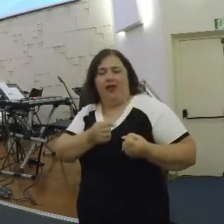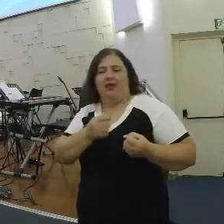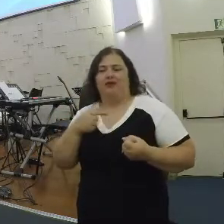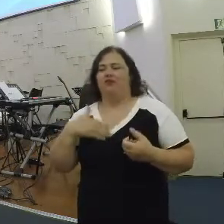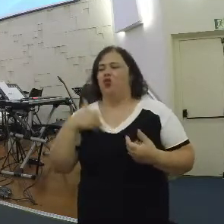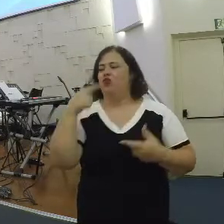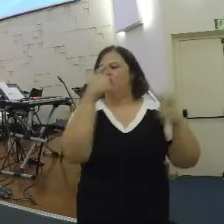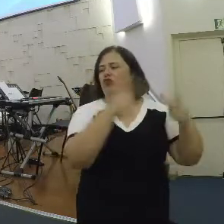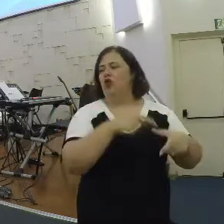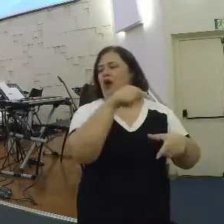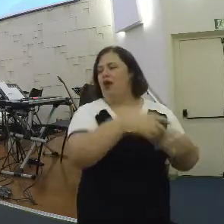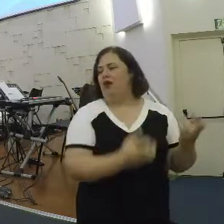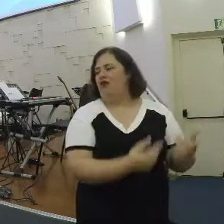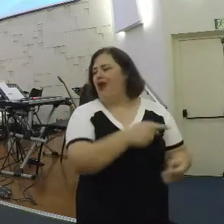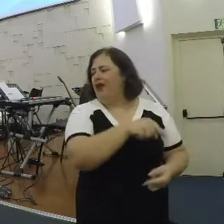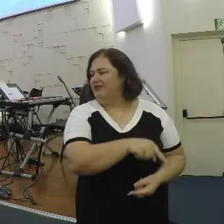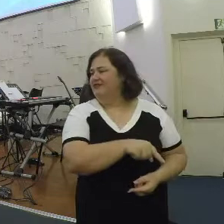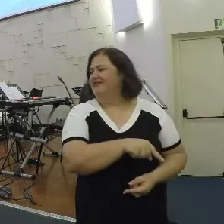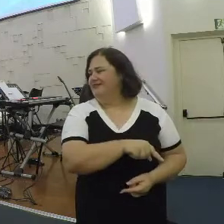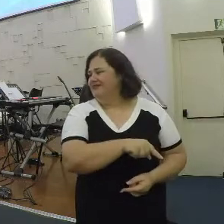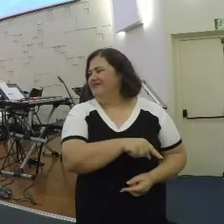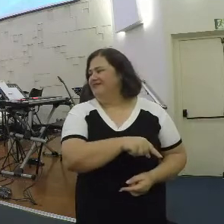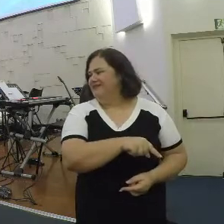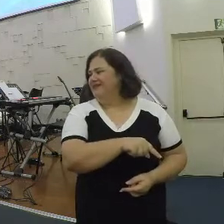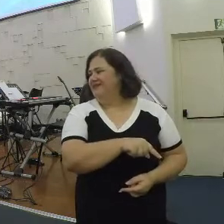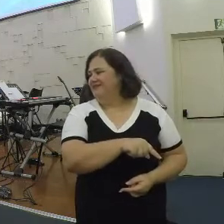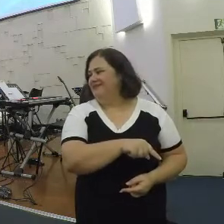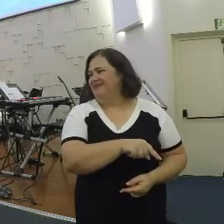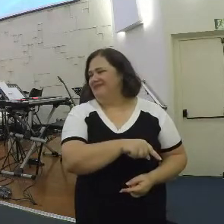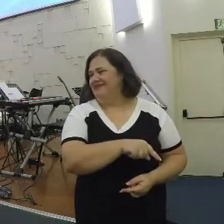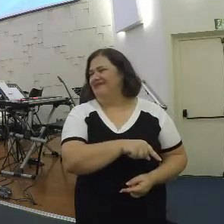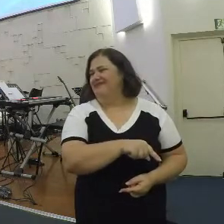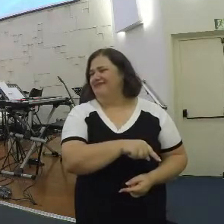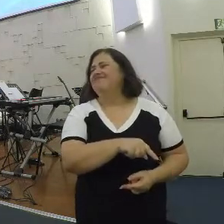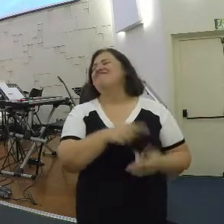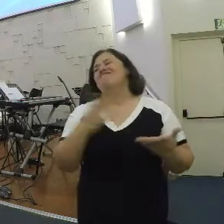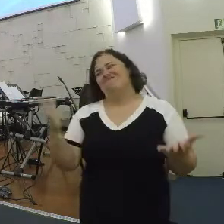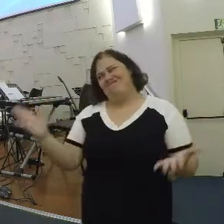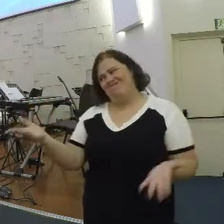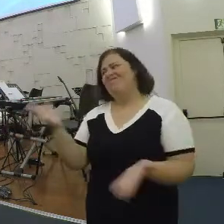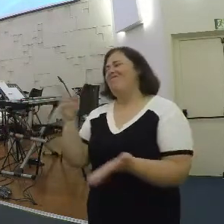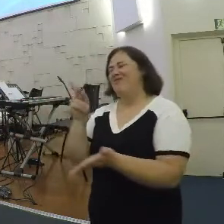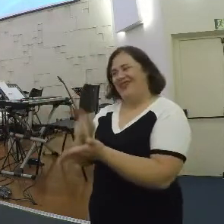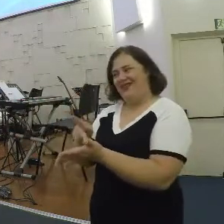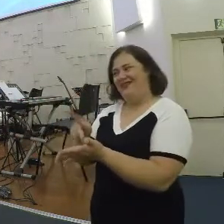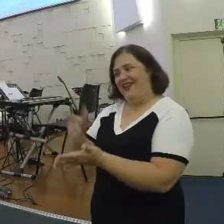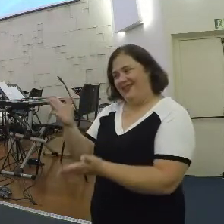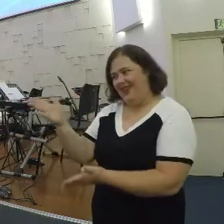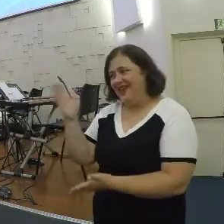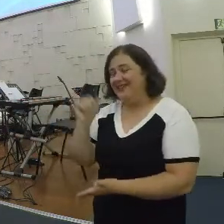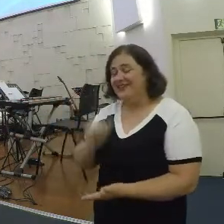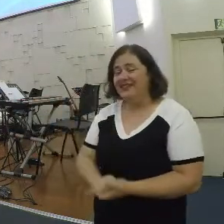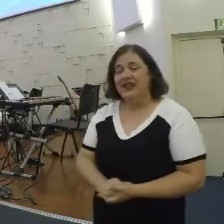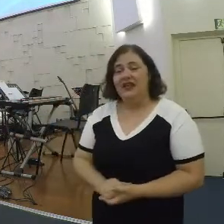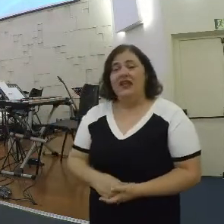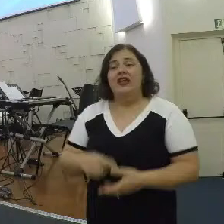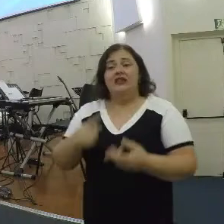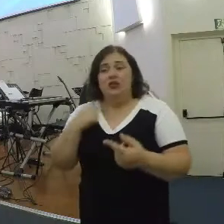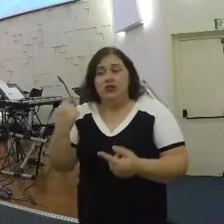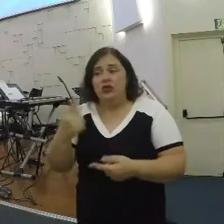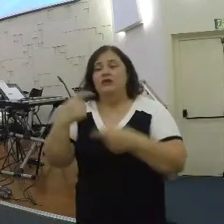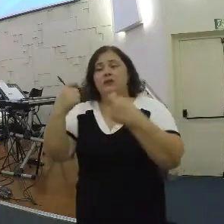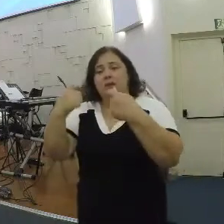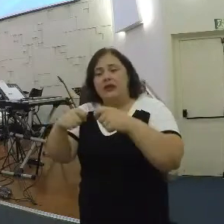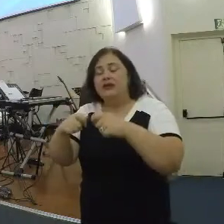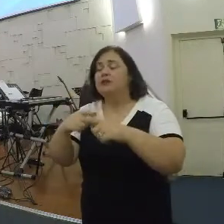compreender o que a palavra de Deus tem a me dizer, que o mundo não me dirá. Normalmente o mundo vai afagar o meu ego. Normalmente o mundo vai querer